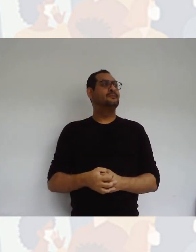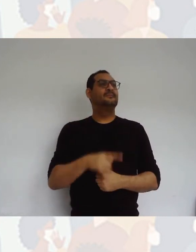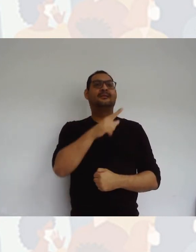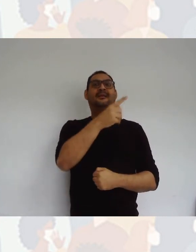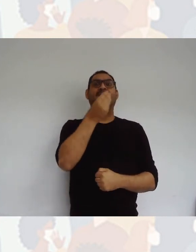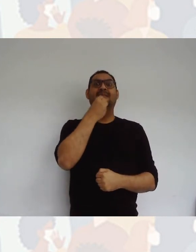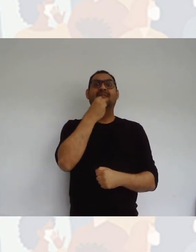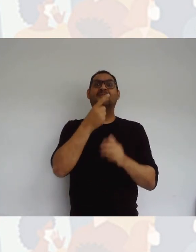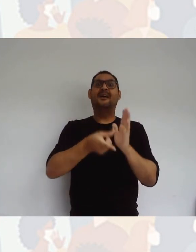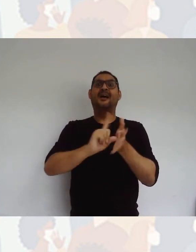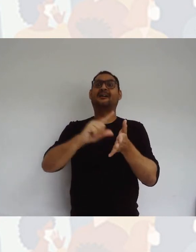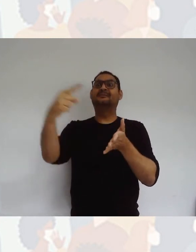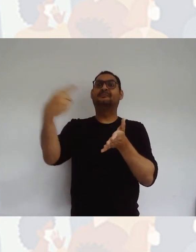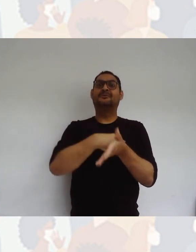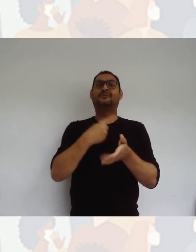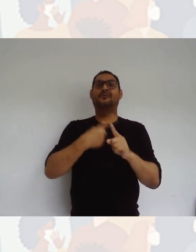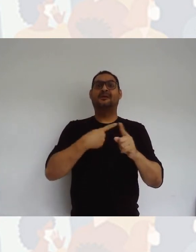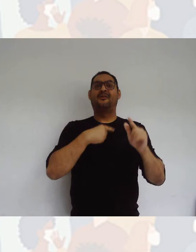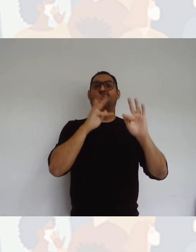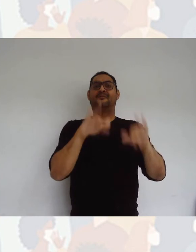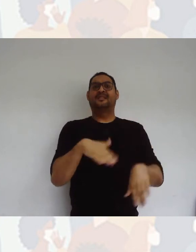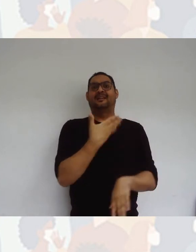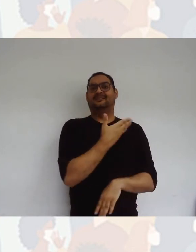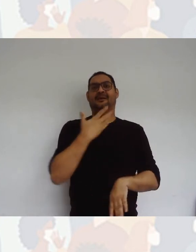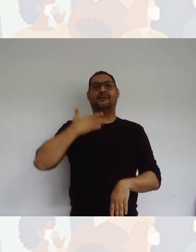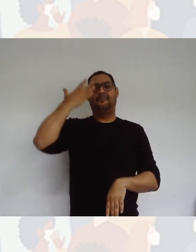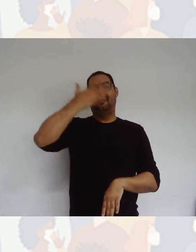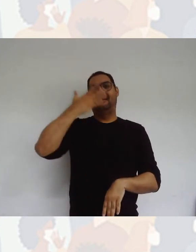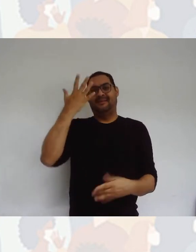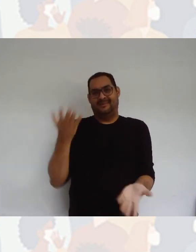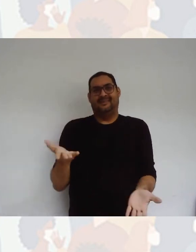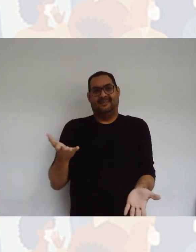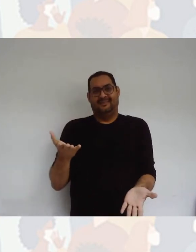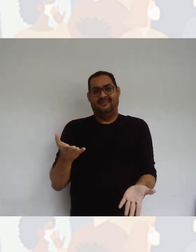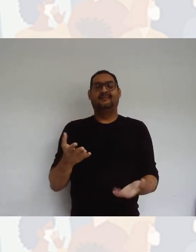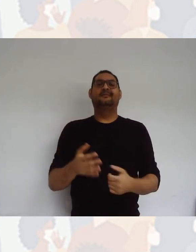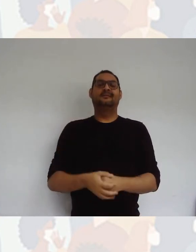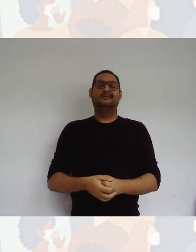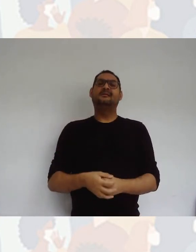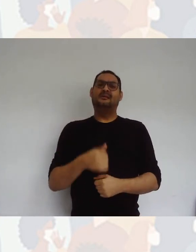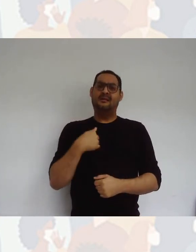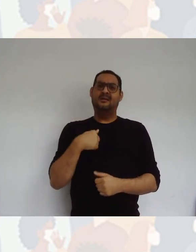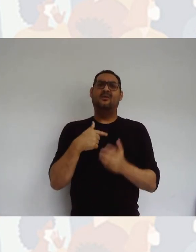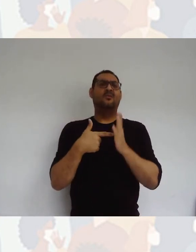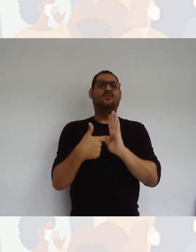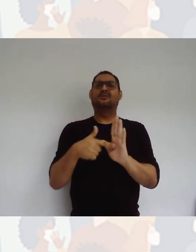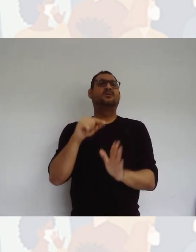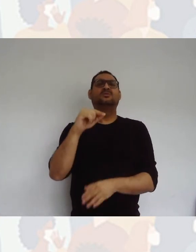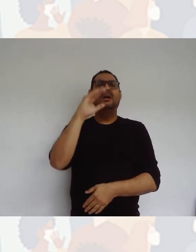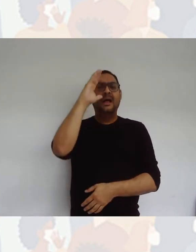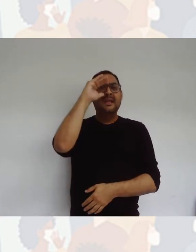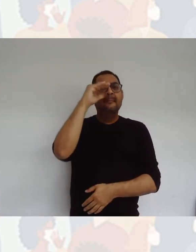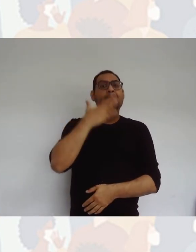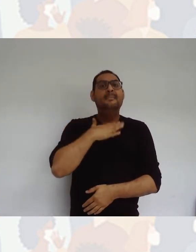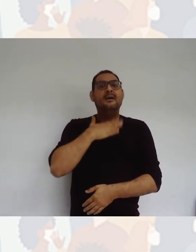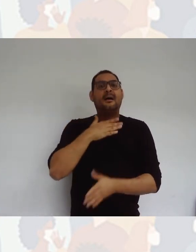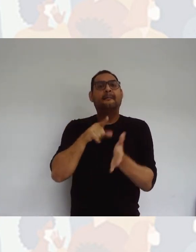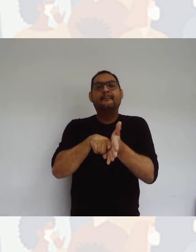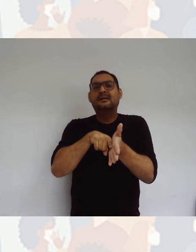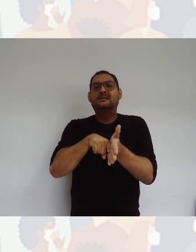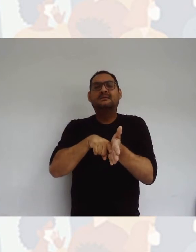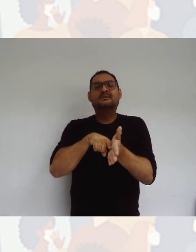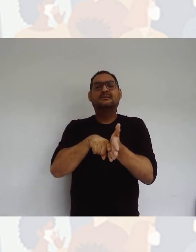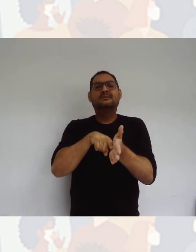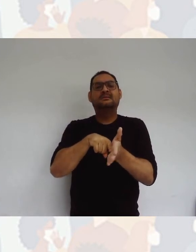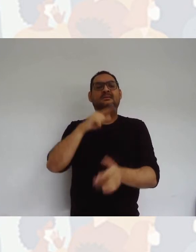antes do modo como eu finalizei, né? Porque eu estou justamente interessado em